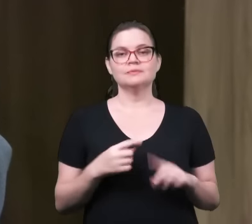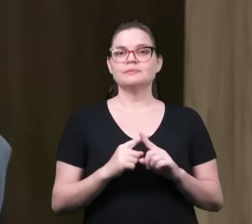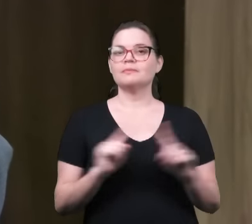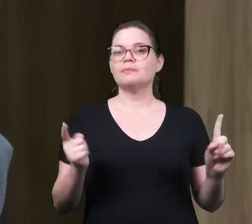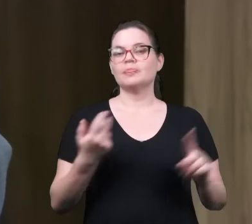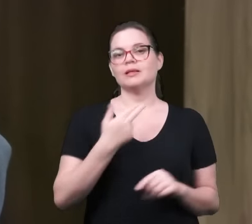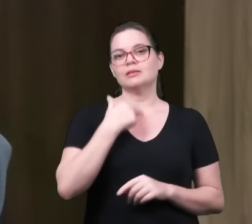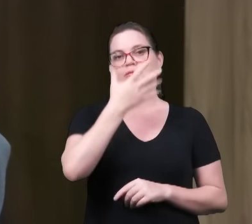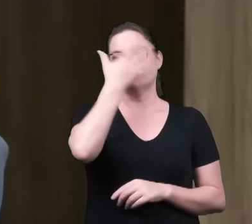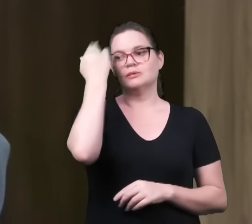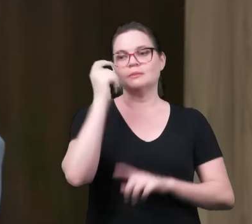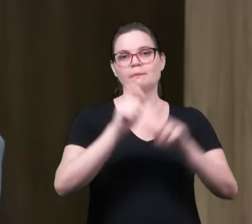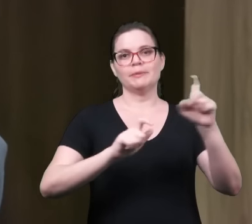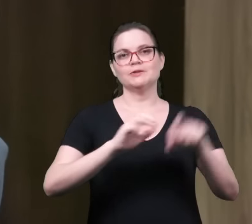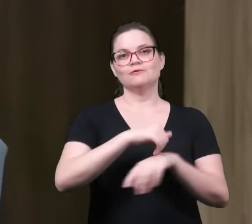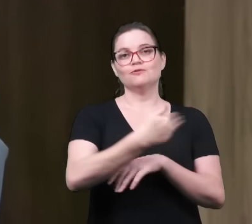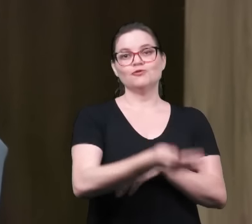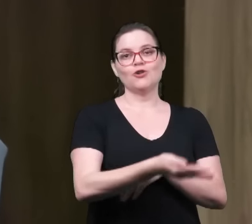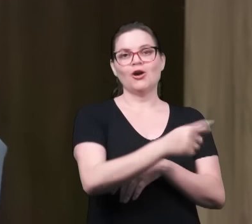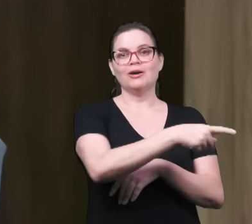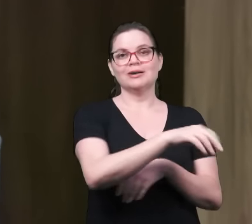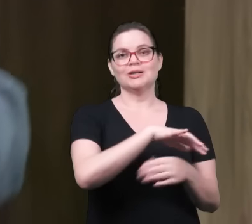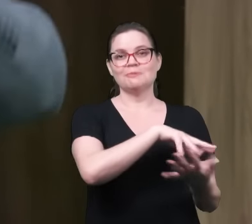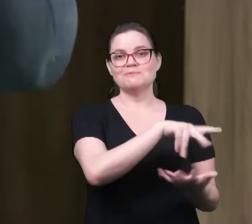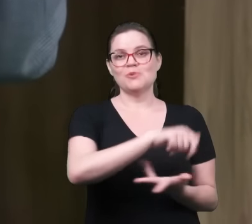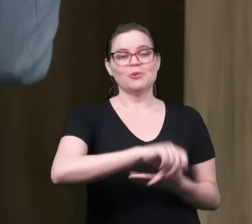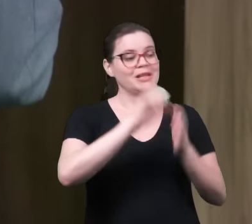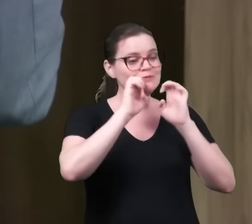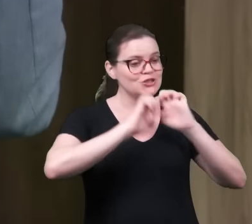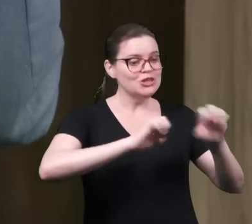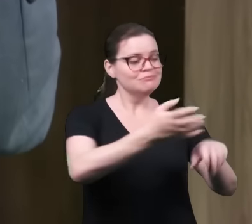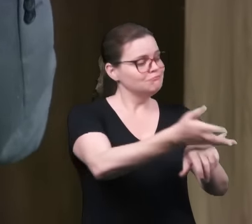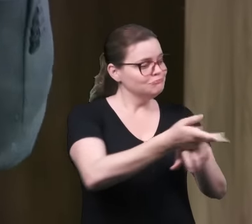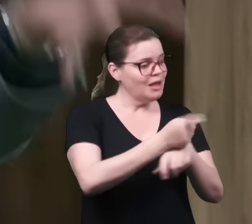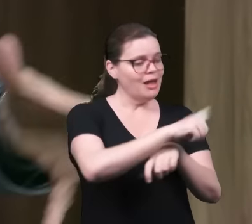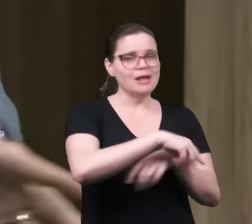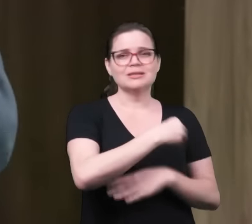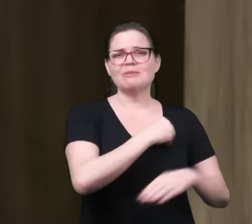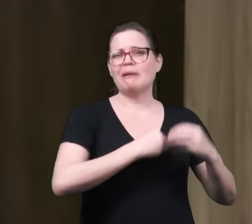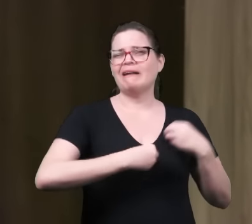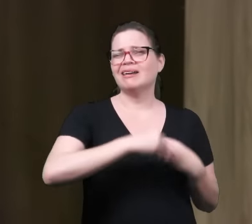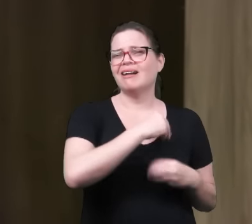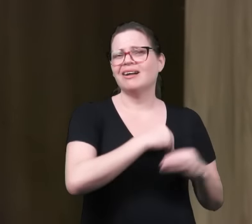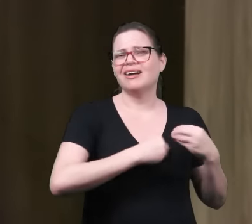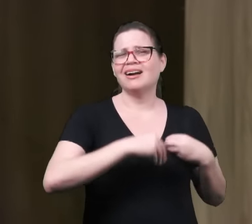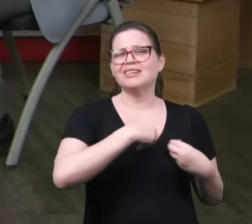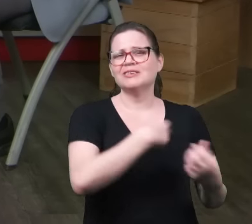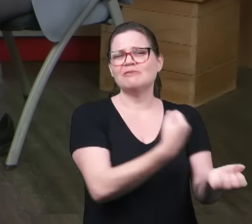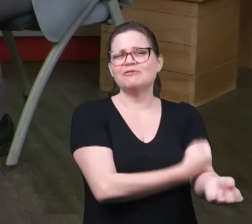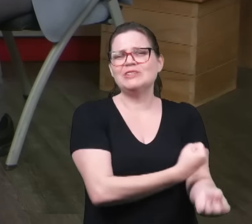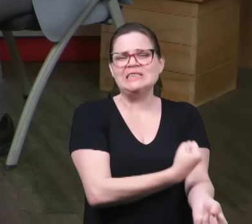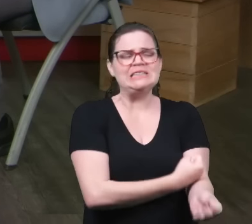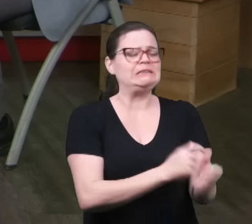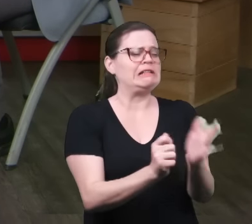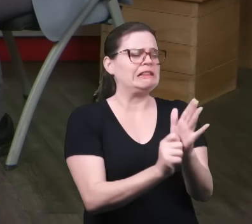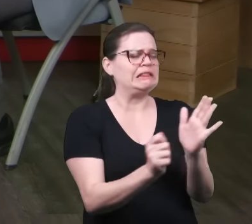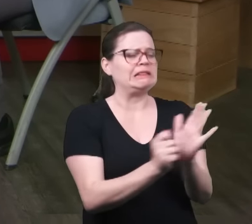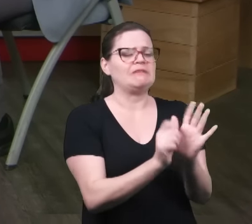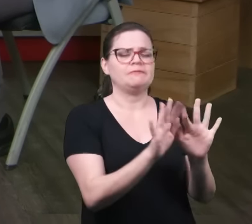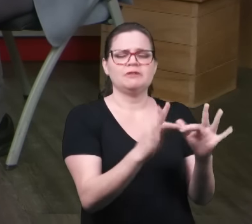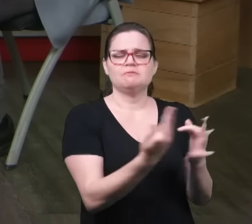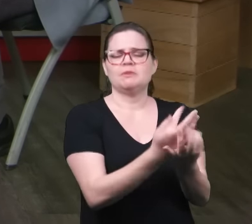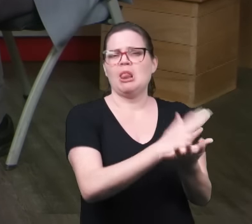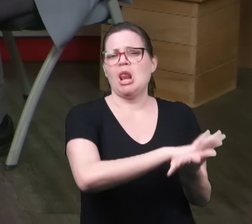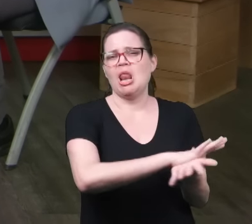podemos esquecer da alma perdida, daquele que está aprisionado no pecado, no vício, das famílias que